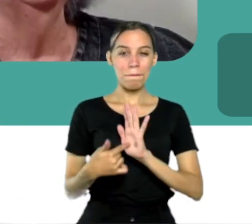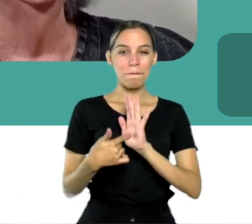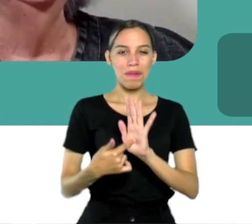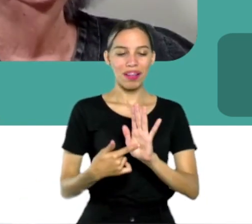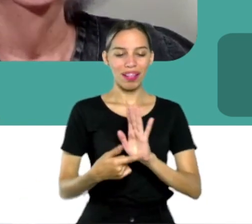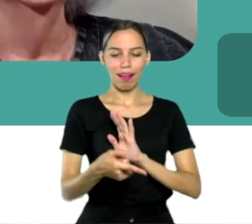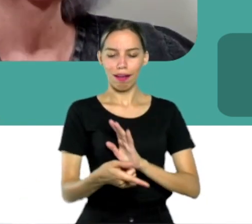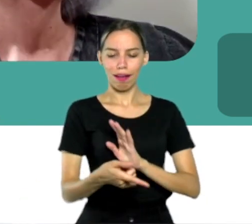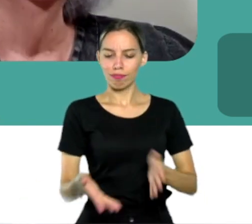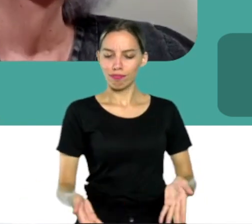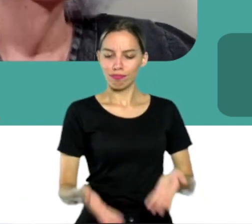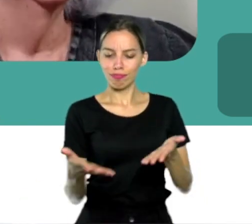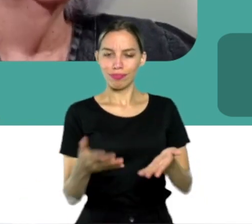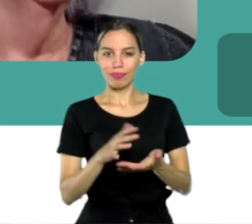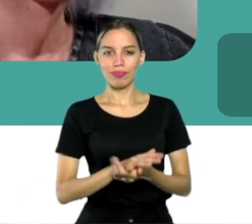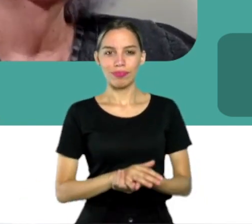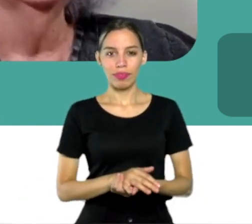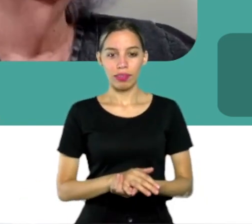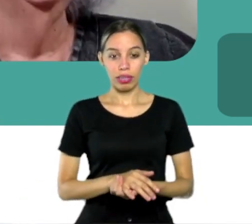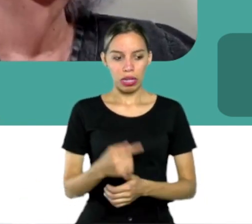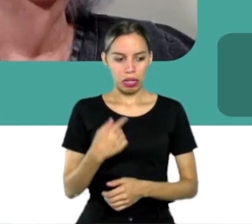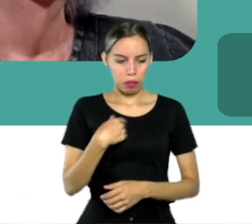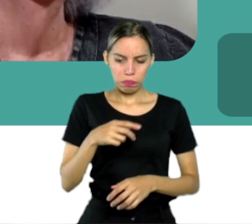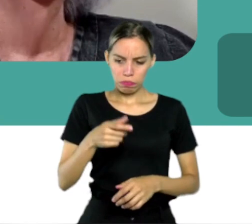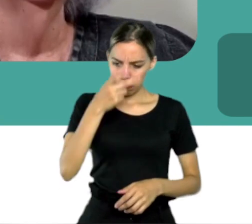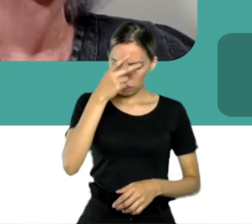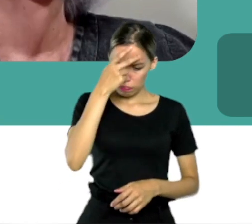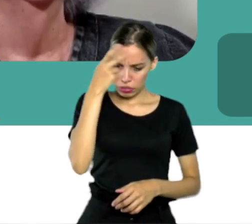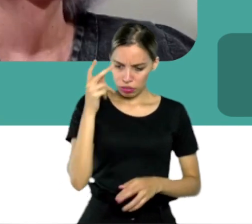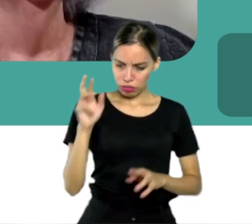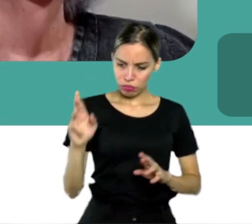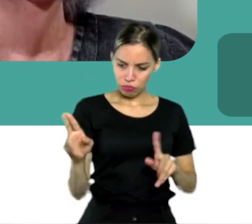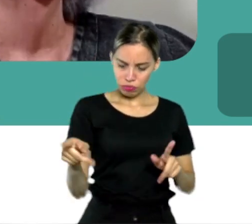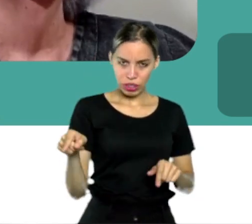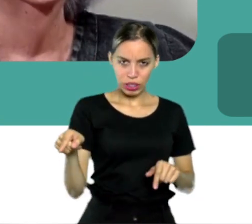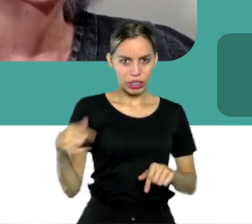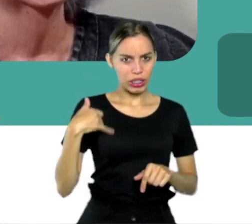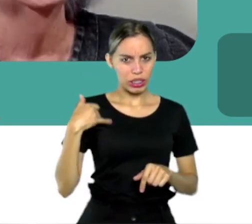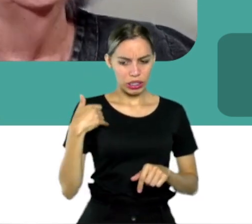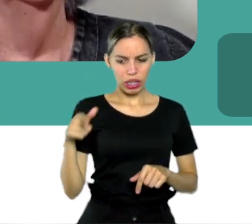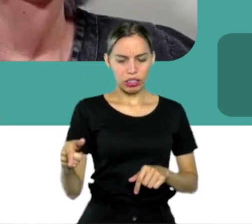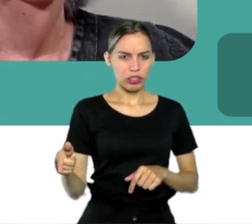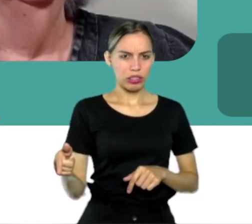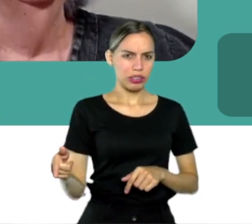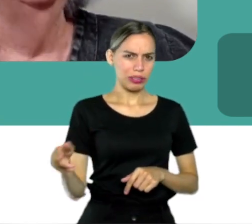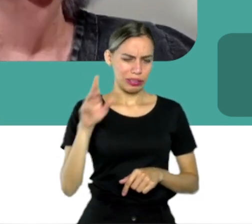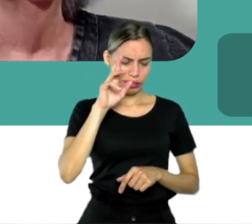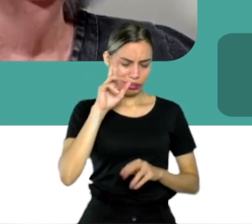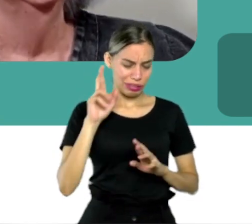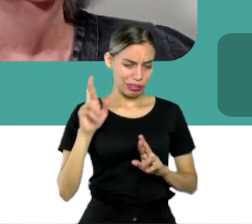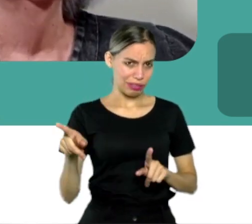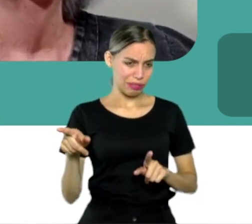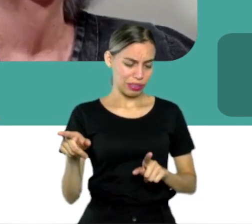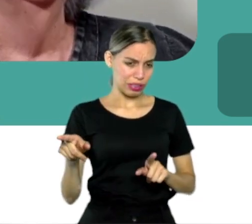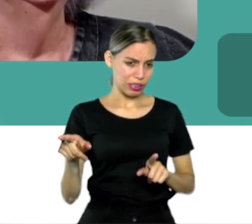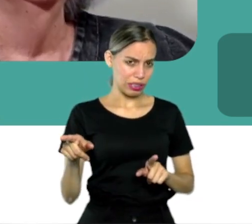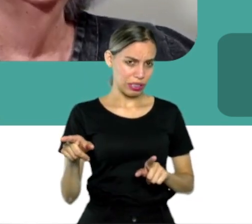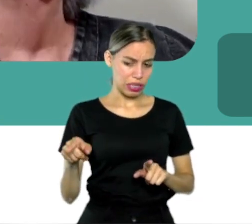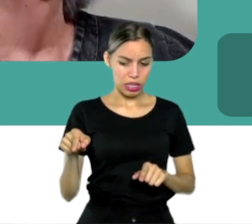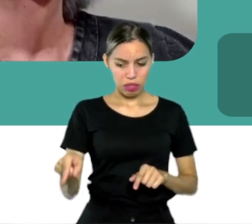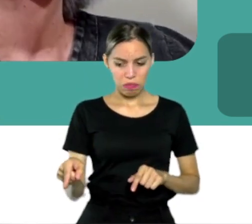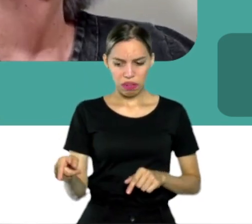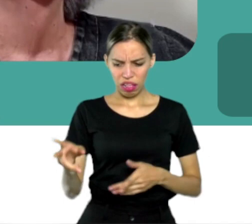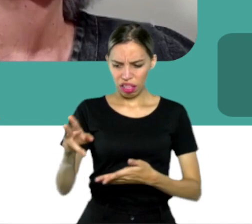muito pequenininho. Hoje não, hoje as crianças aprendem a ler com 4 anos, 5 anos na escola, né? Mas fora da escola era